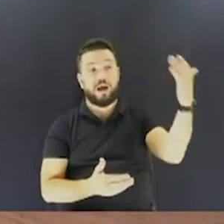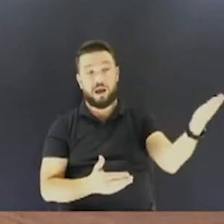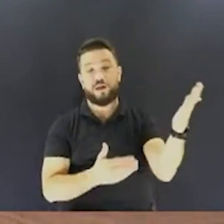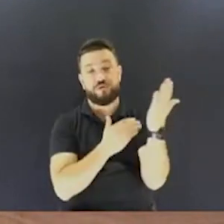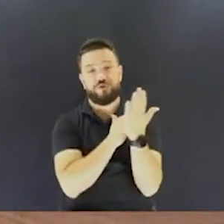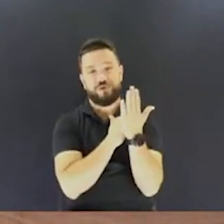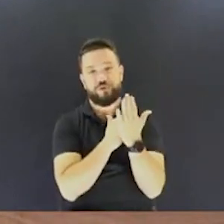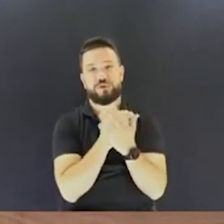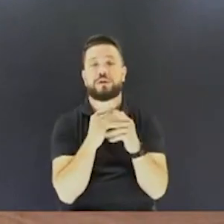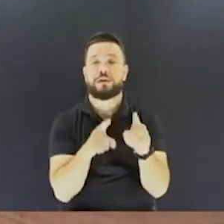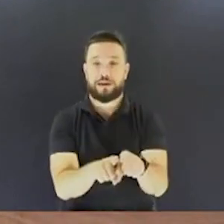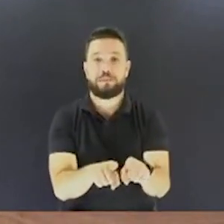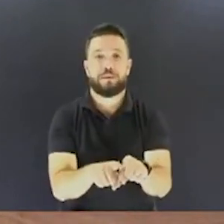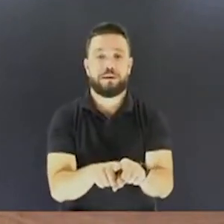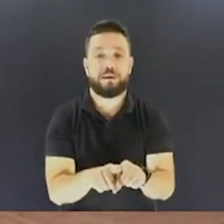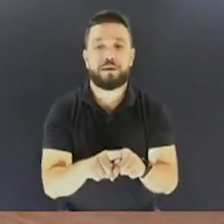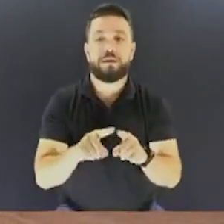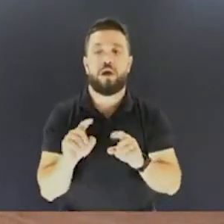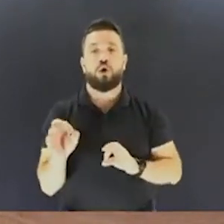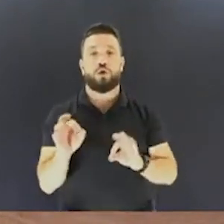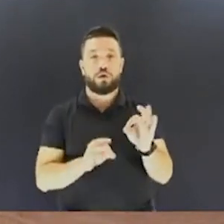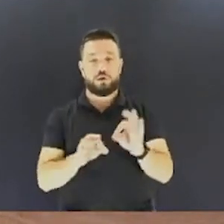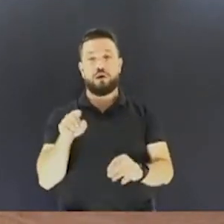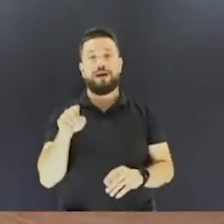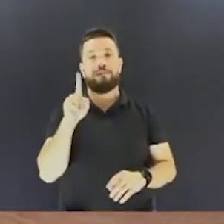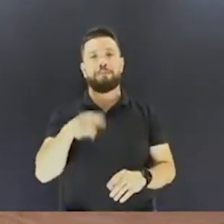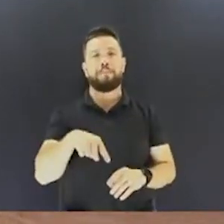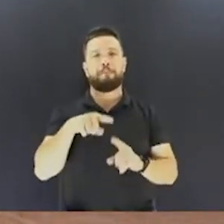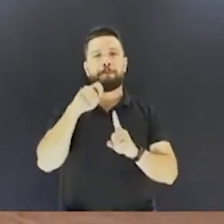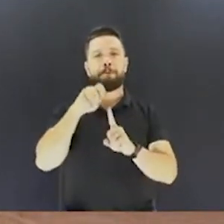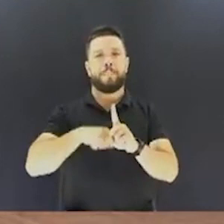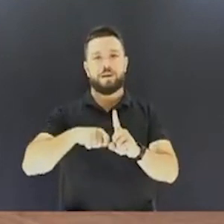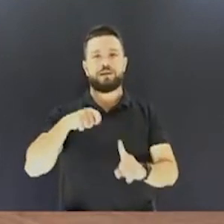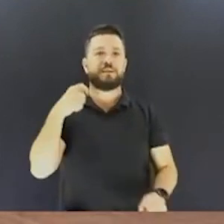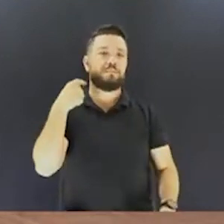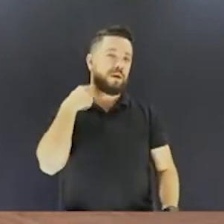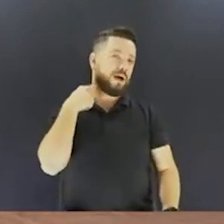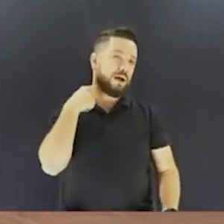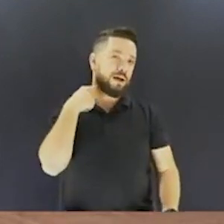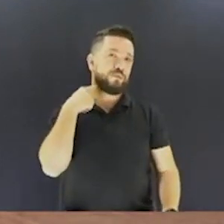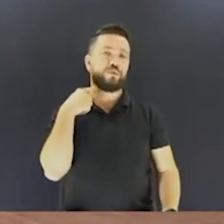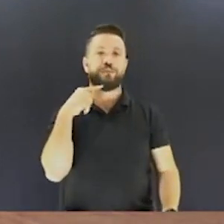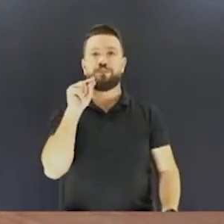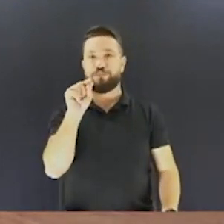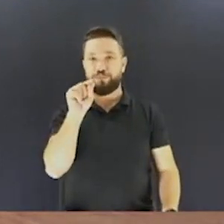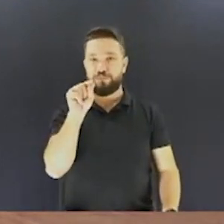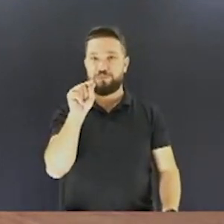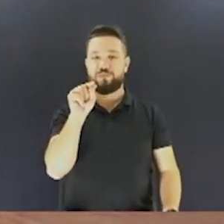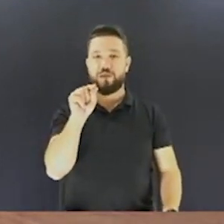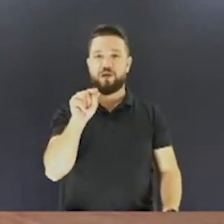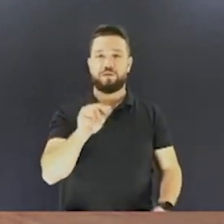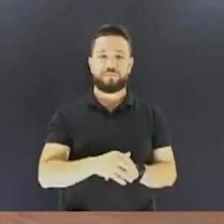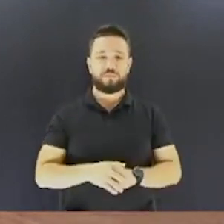porque a conscientização se dará no mês de maio, já nesse mês. Então, peço voto favorável, acho que temos uma parte do vereador